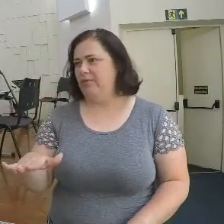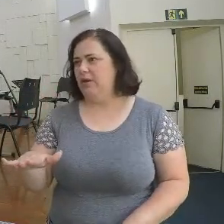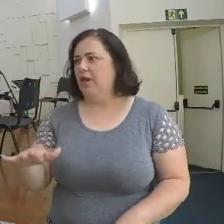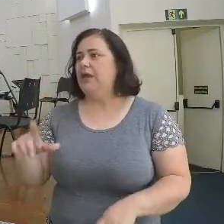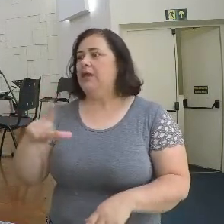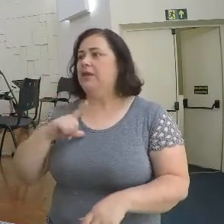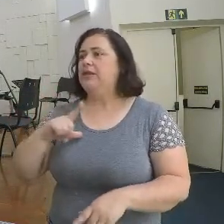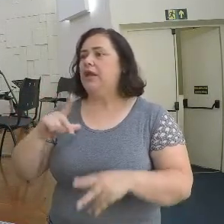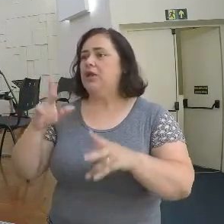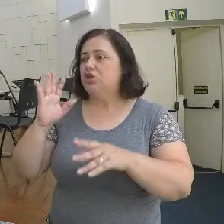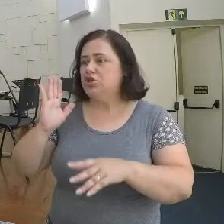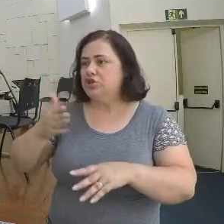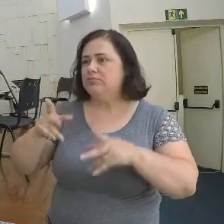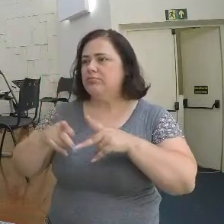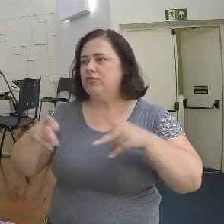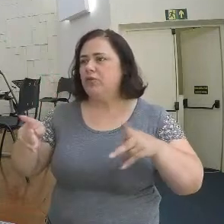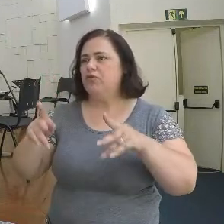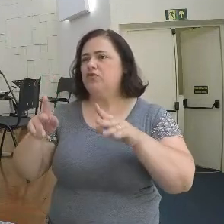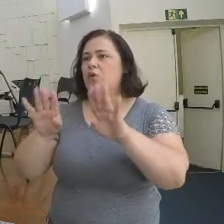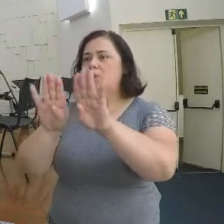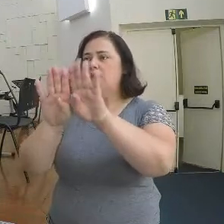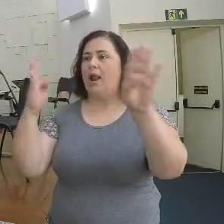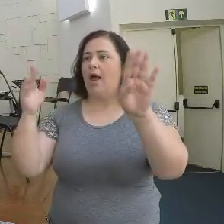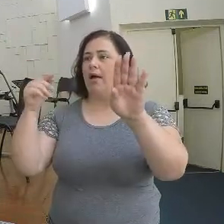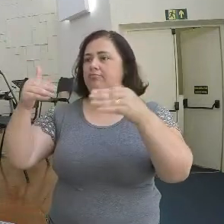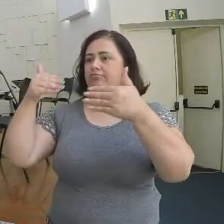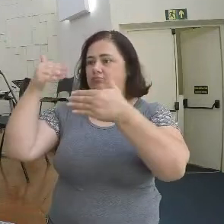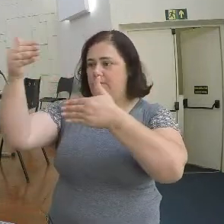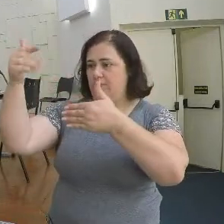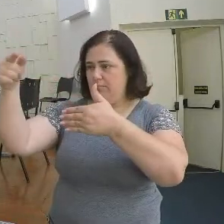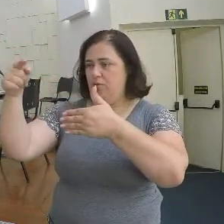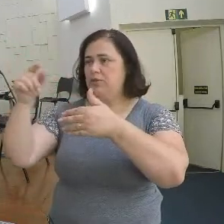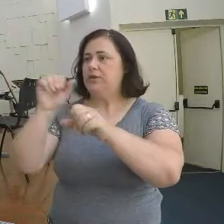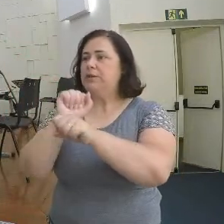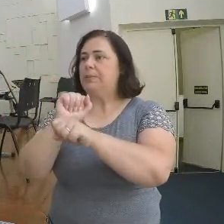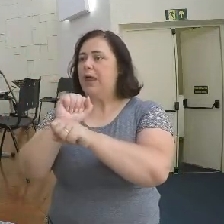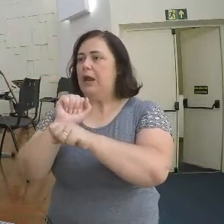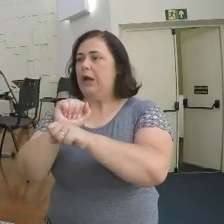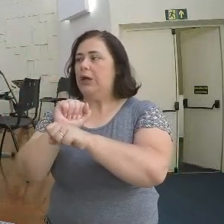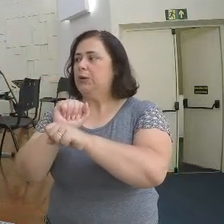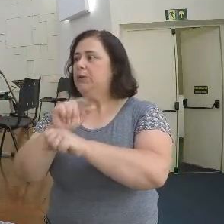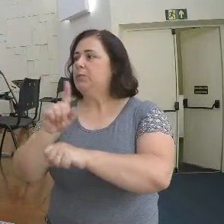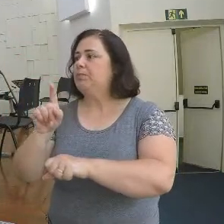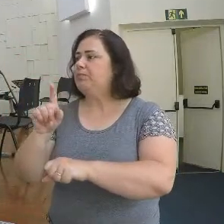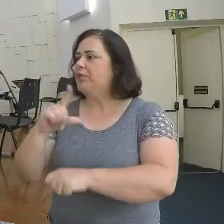ali aguardando. Quem virá orar? Será que é a Luísa?